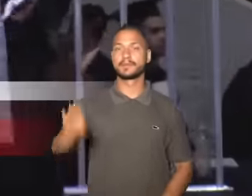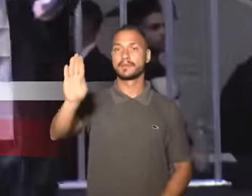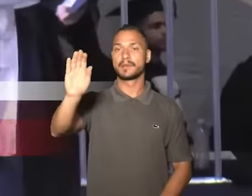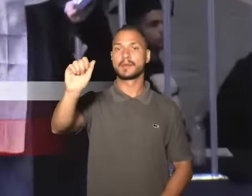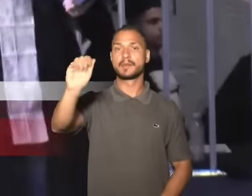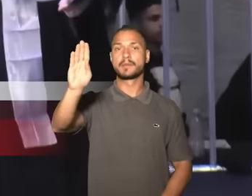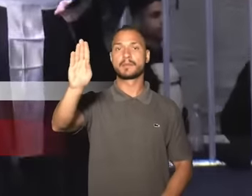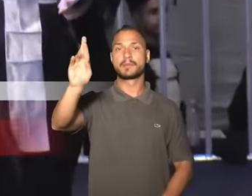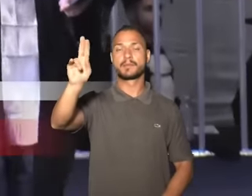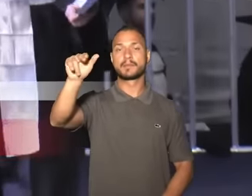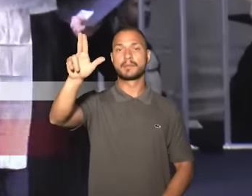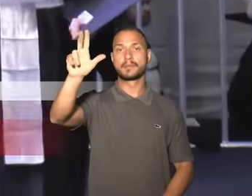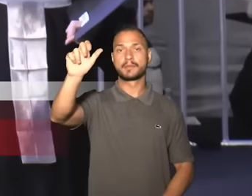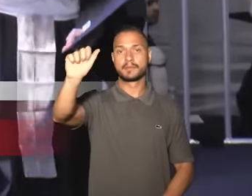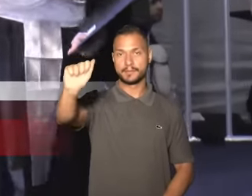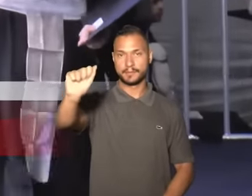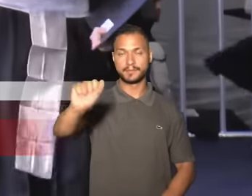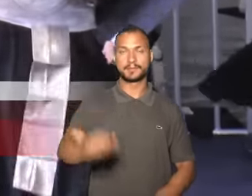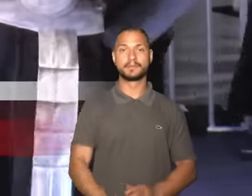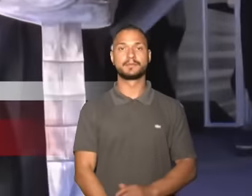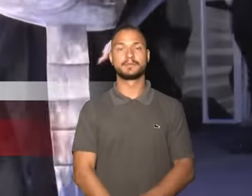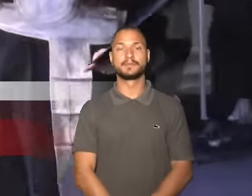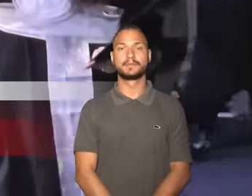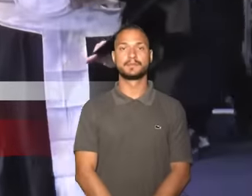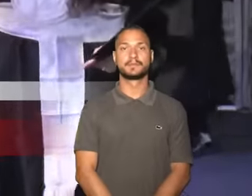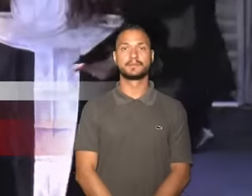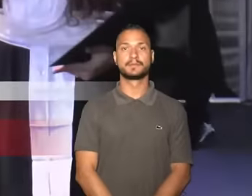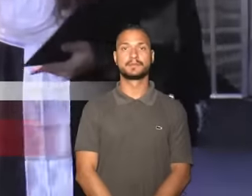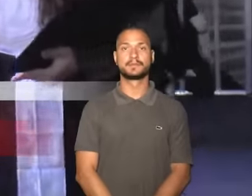Bárbara Rodrigues de Abreu.